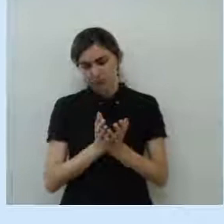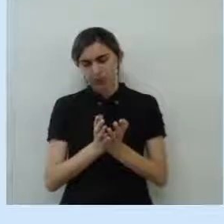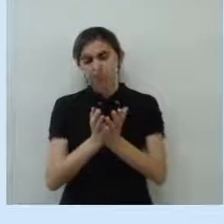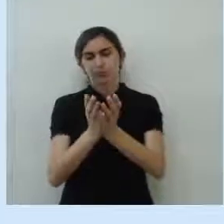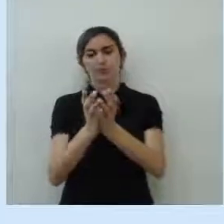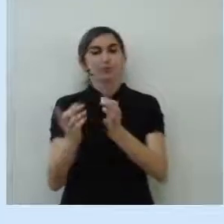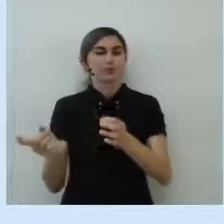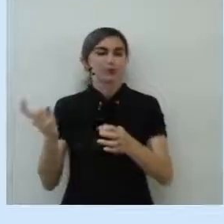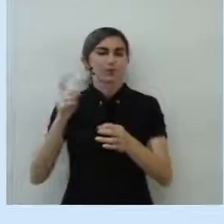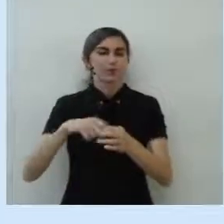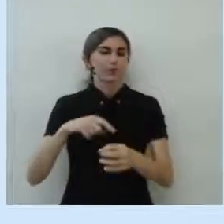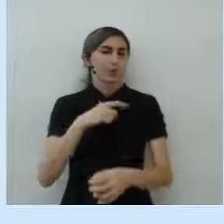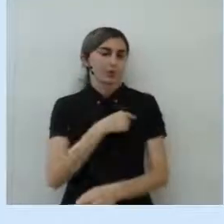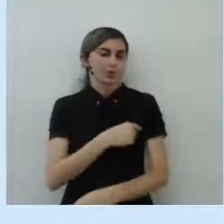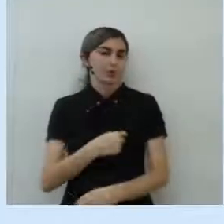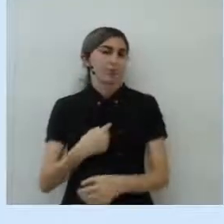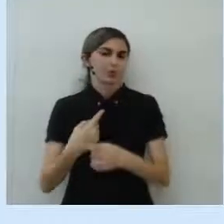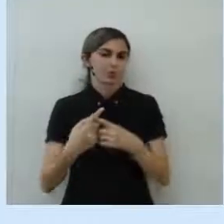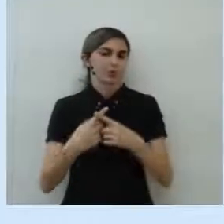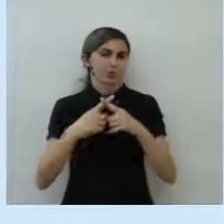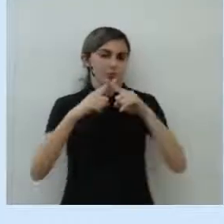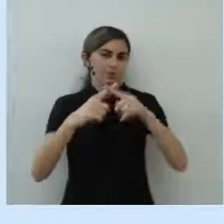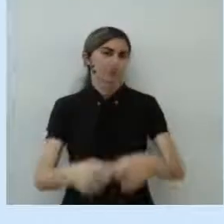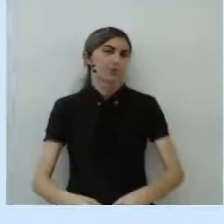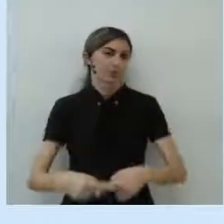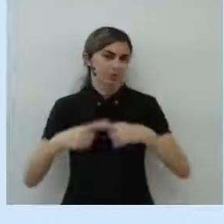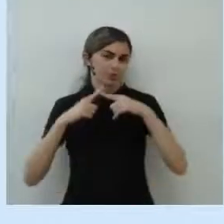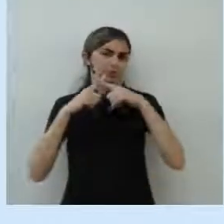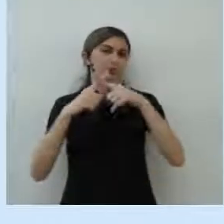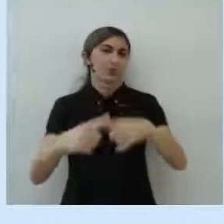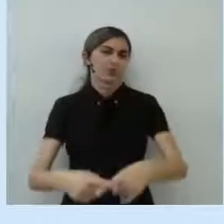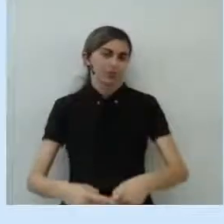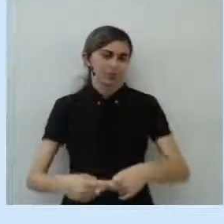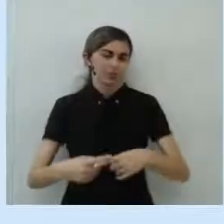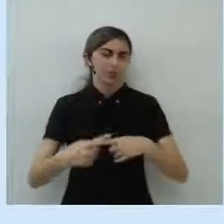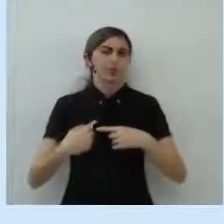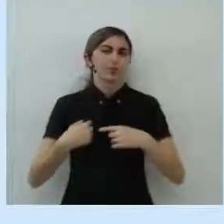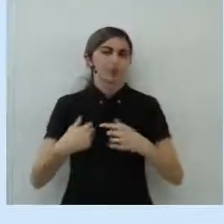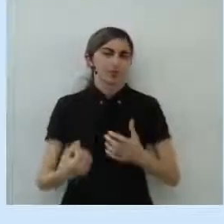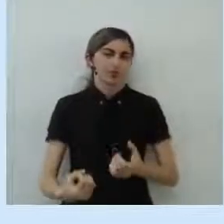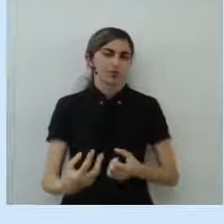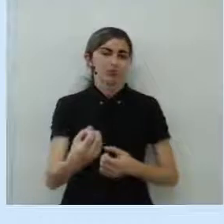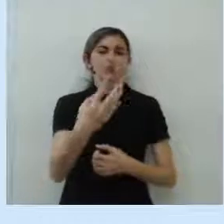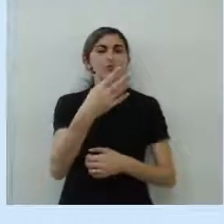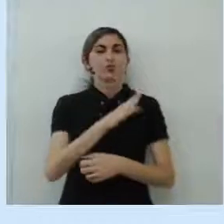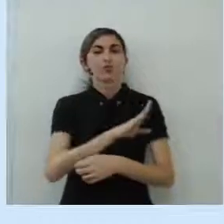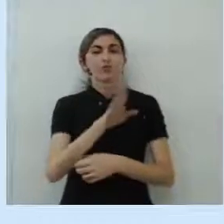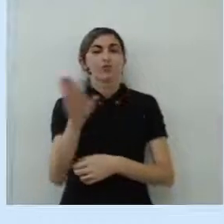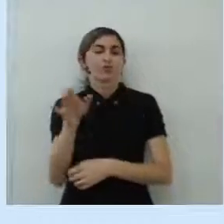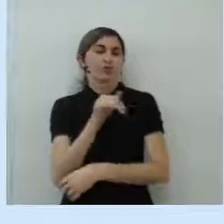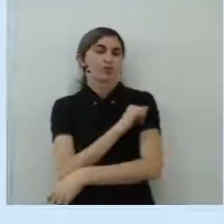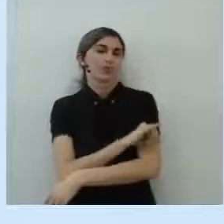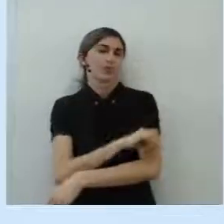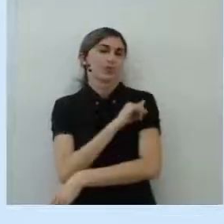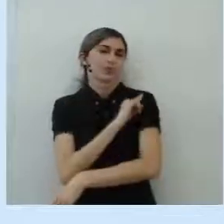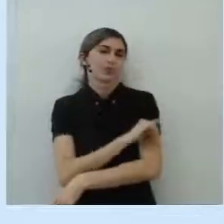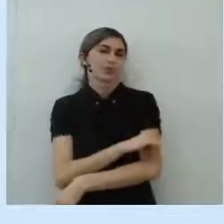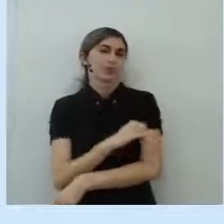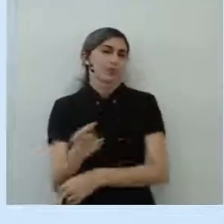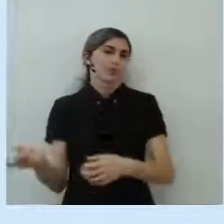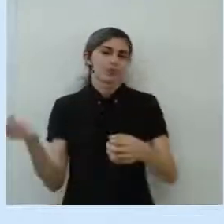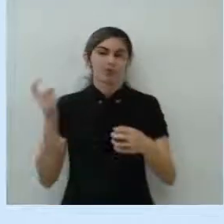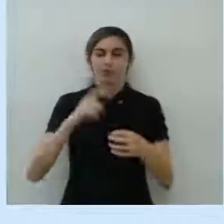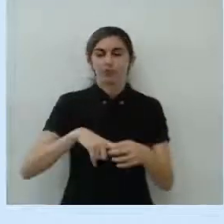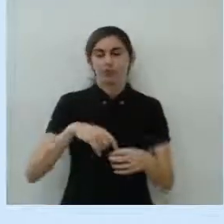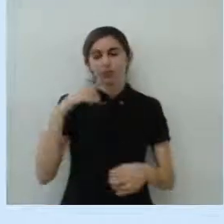desse cruzeiro, ele viajou como músico. Quando ele volta desse cruzeiro, ele vai para o Rio de Janeiro. Ele não